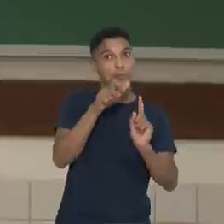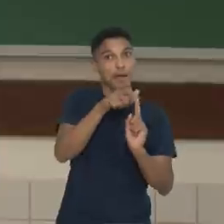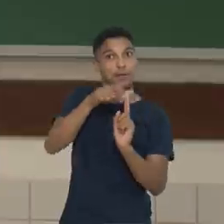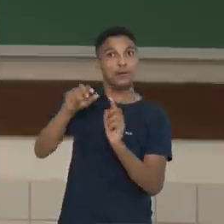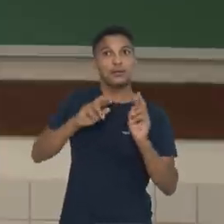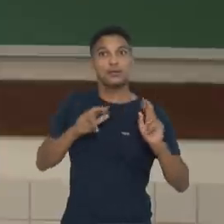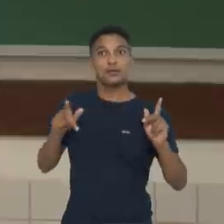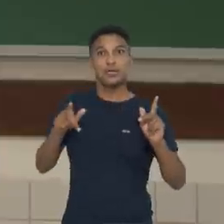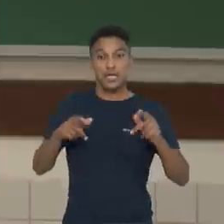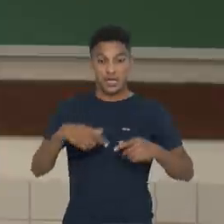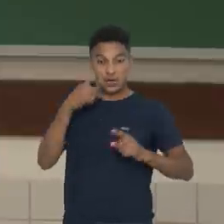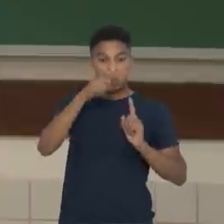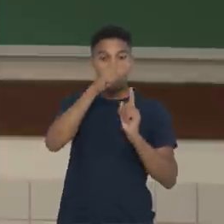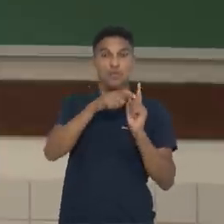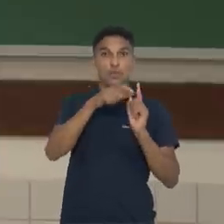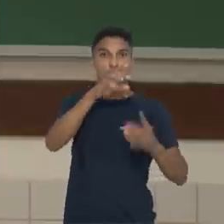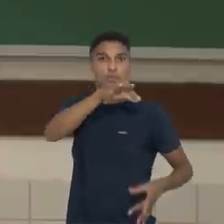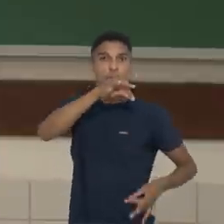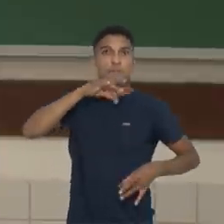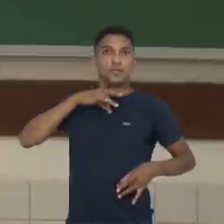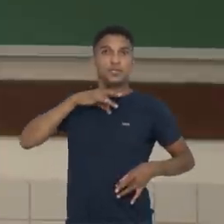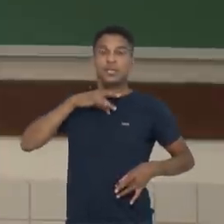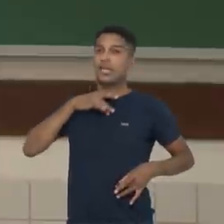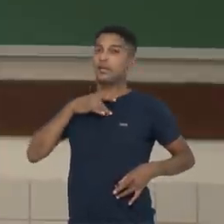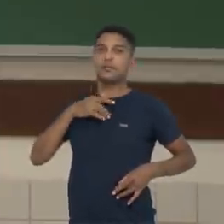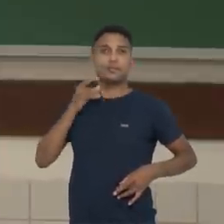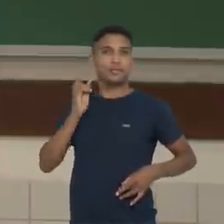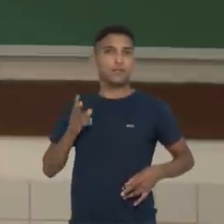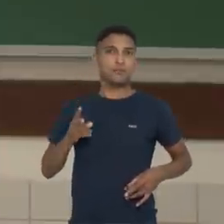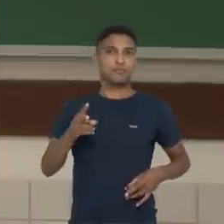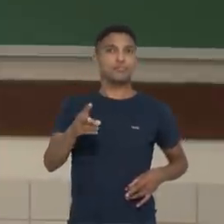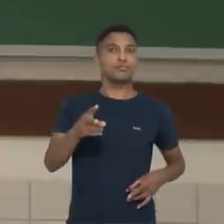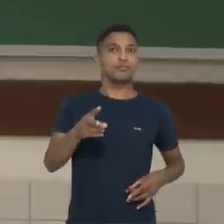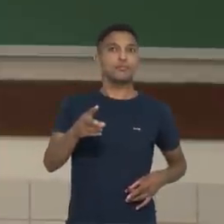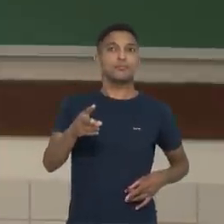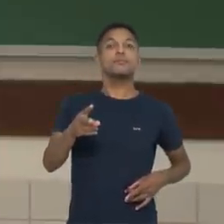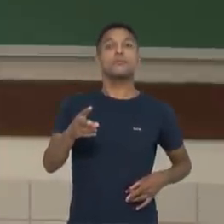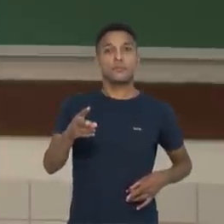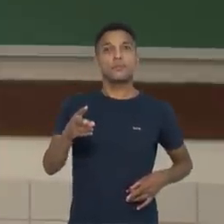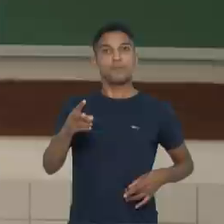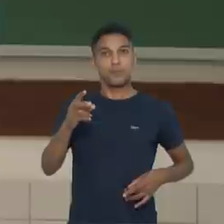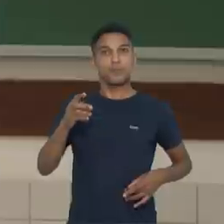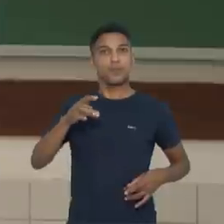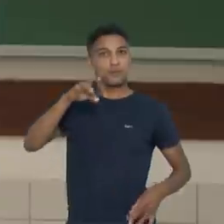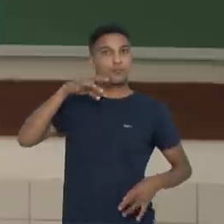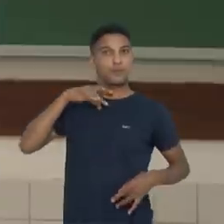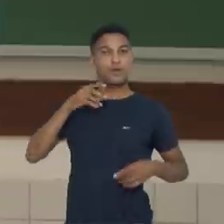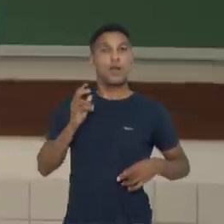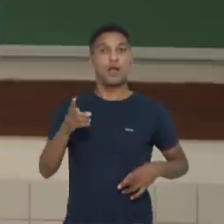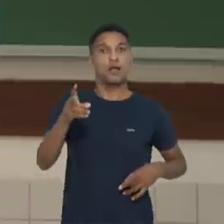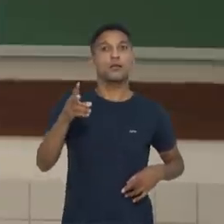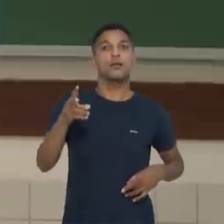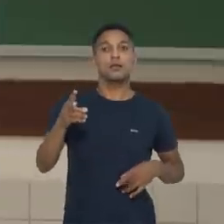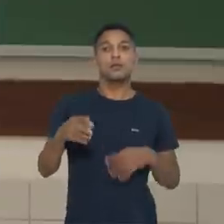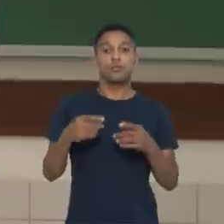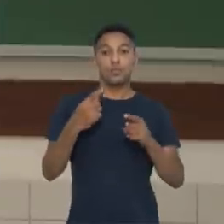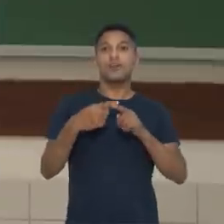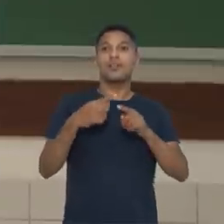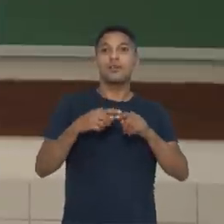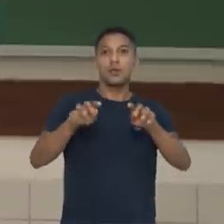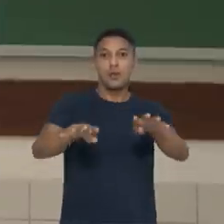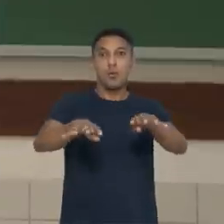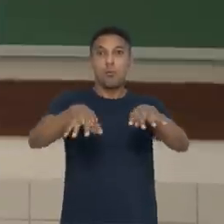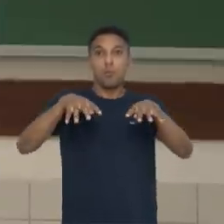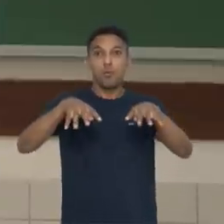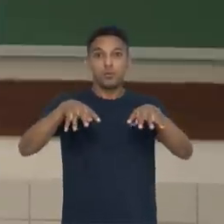por toda a sua vida, né? Porque sempre ia ter coisas novas para criar, a interação com o público, né? Traz